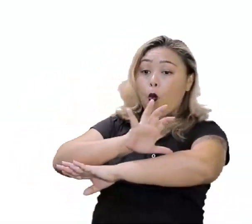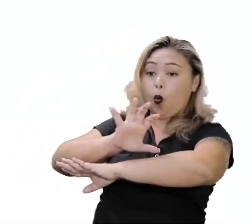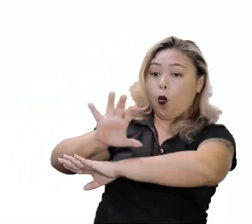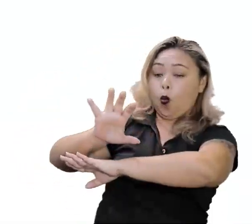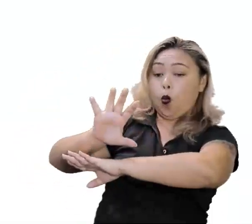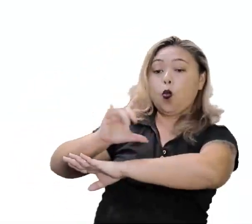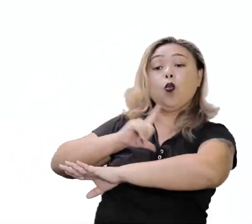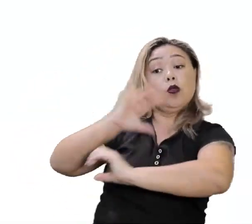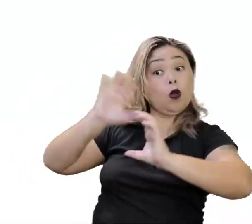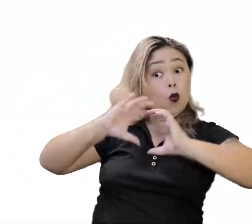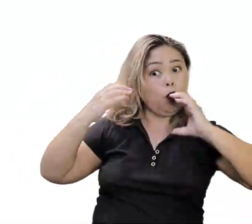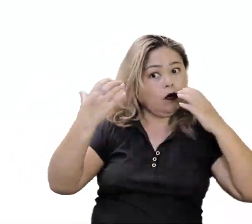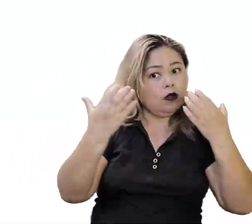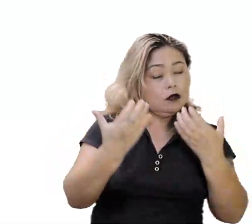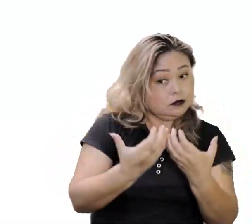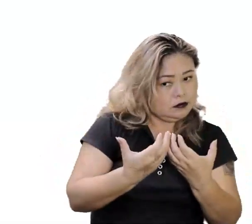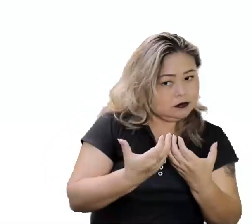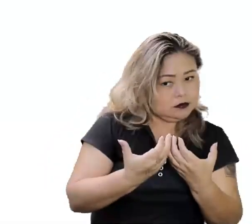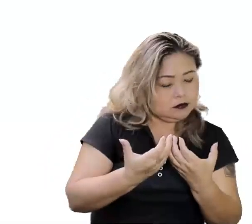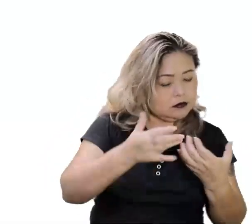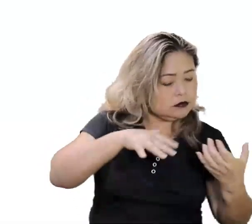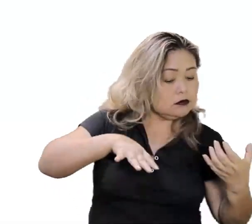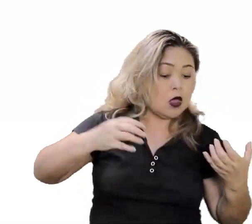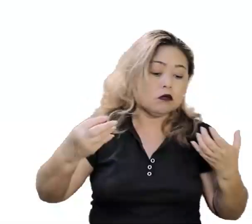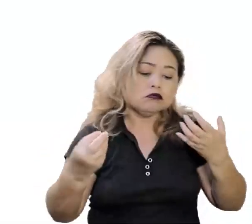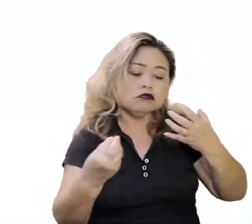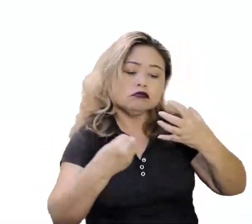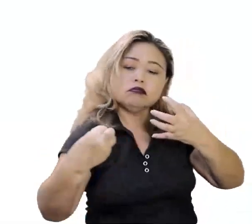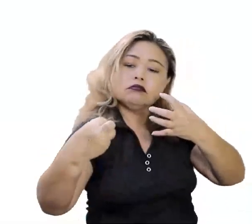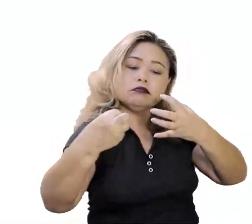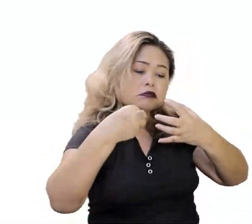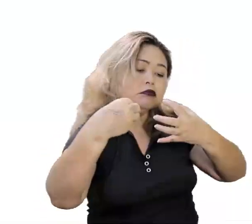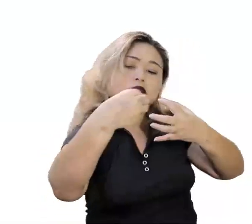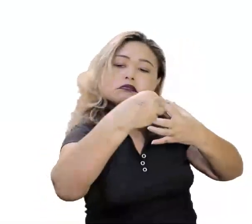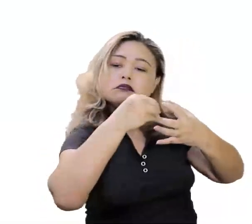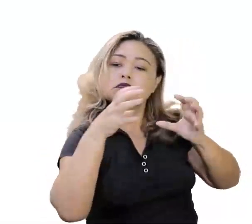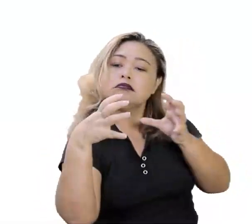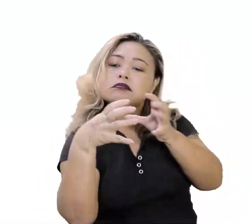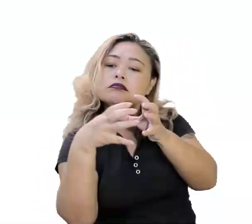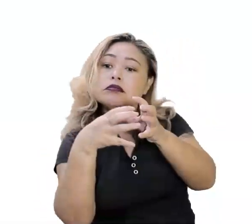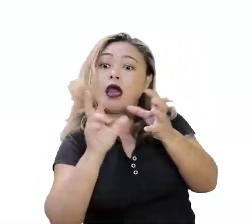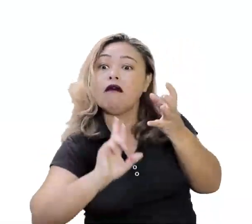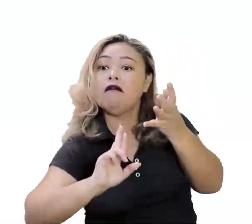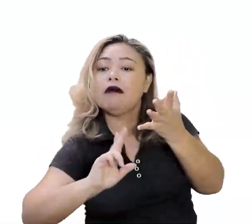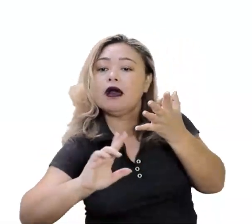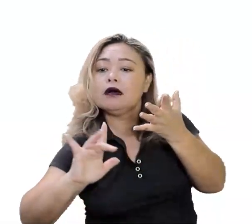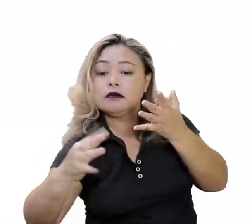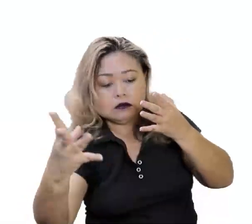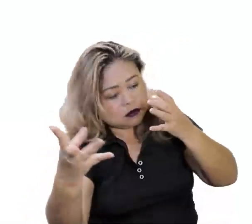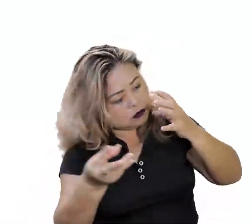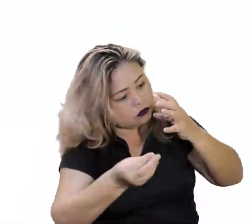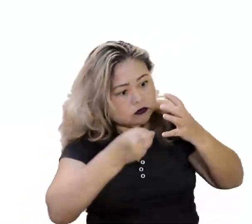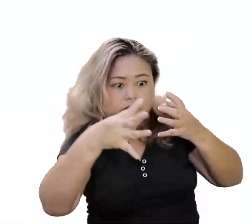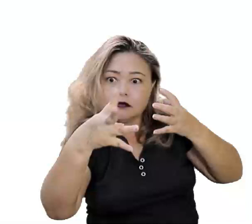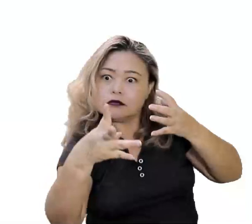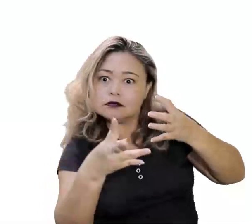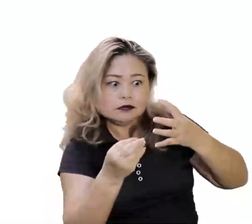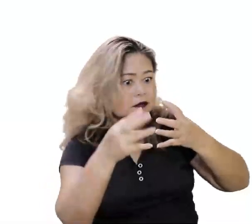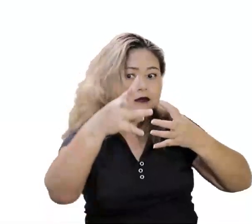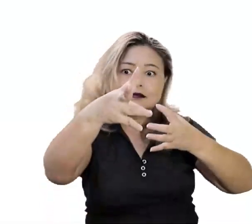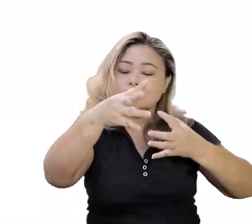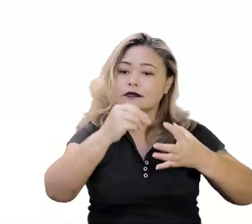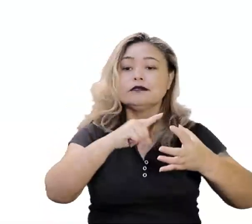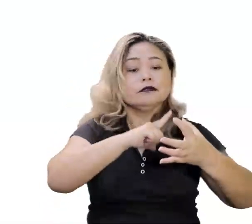tenho comunidades, ou seja, um ajuntamento de indivíduos de várias espécies